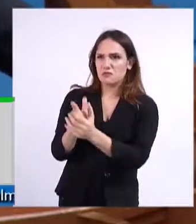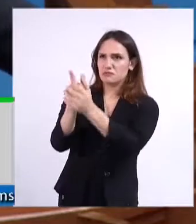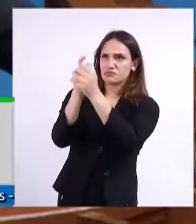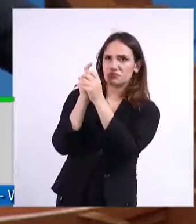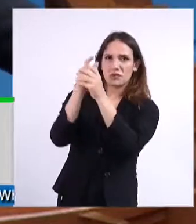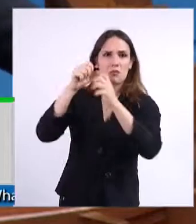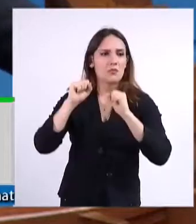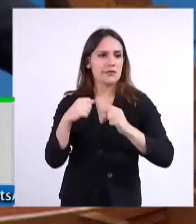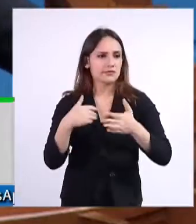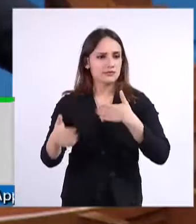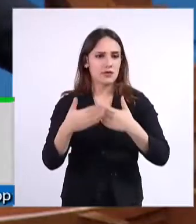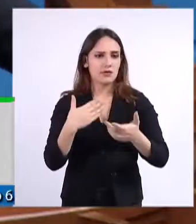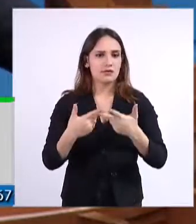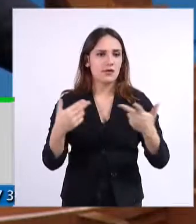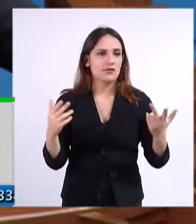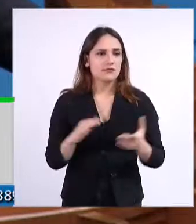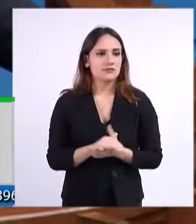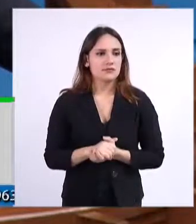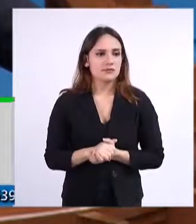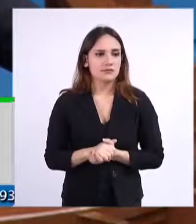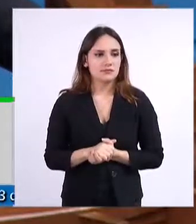uma parte?